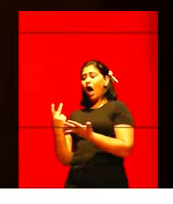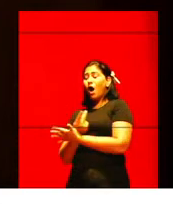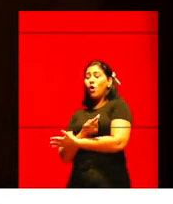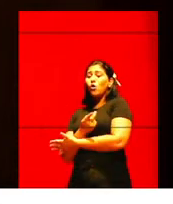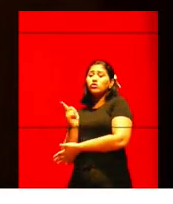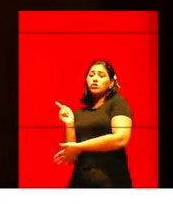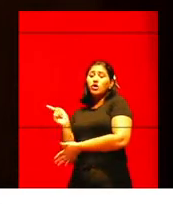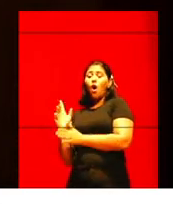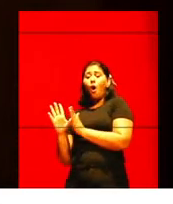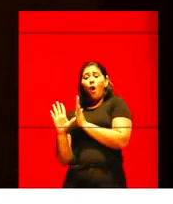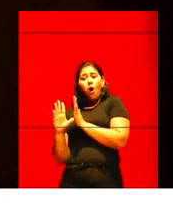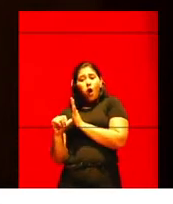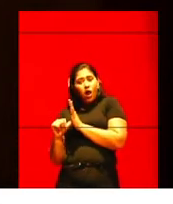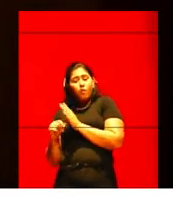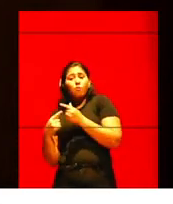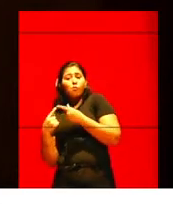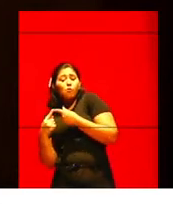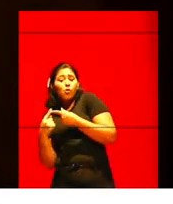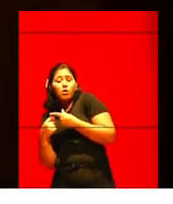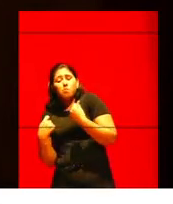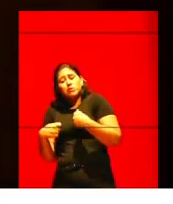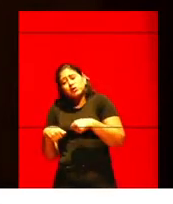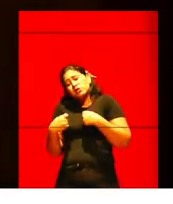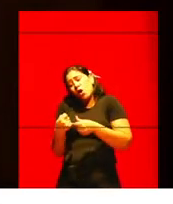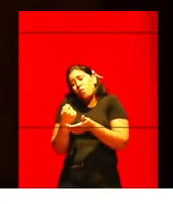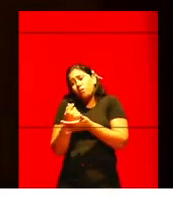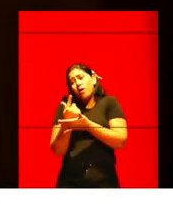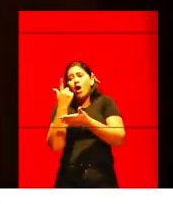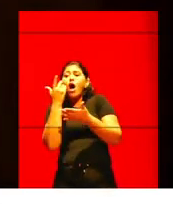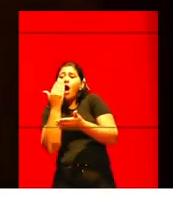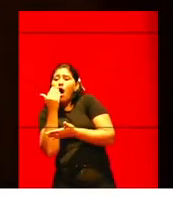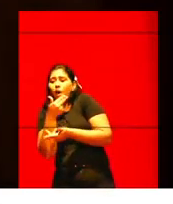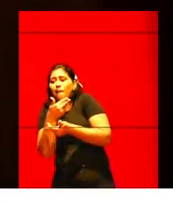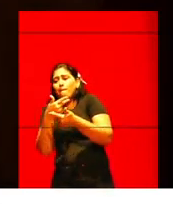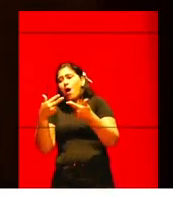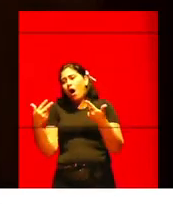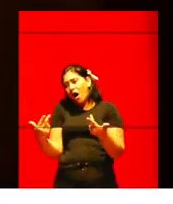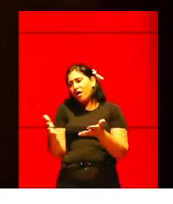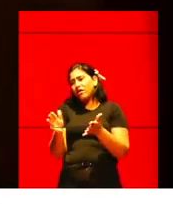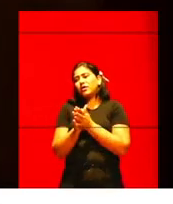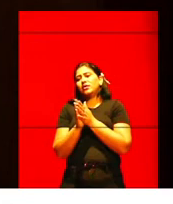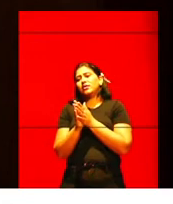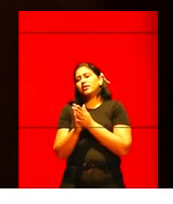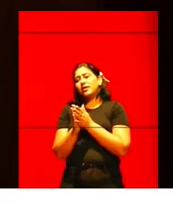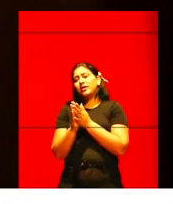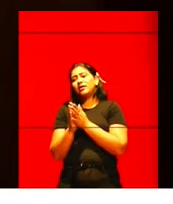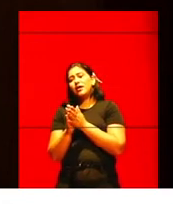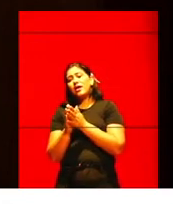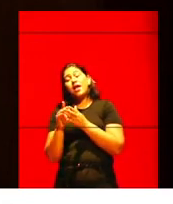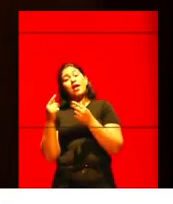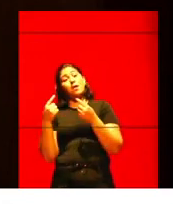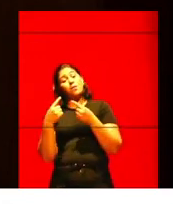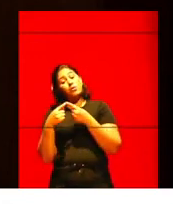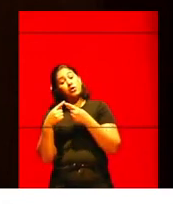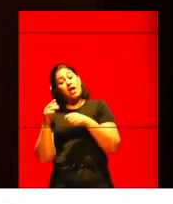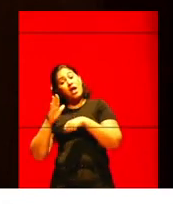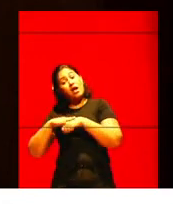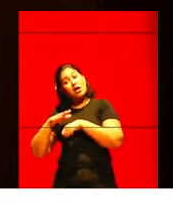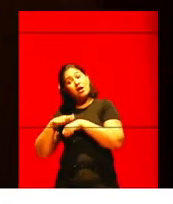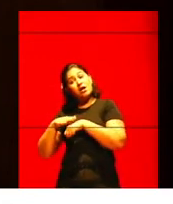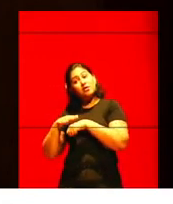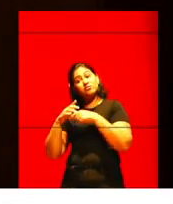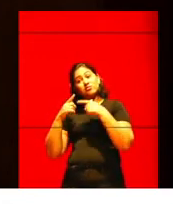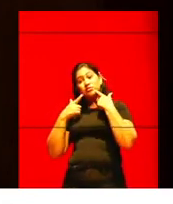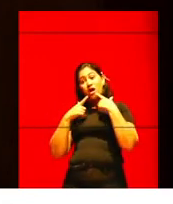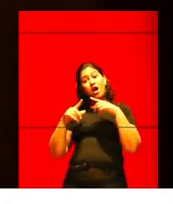necessidade. Tu começa a colocar umas palavras, né? Porque essa é uma função da linguagem. Entendeu? Tem que